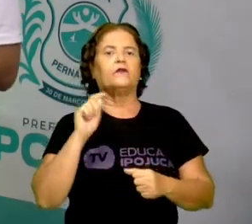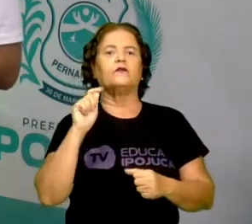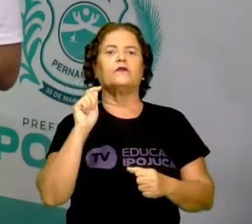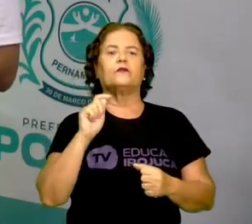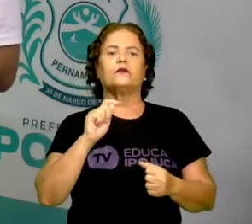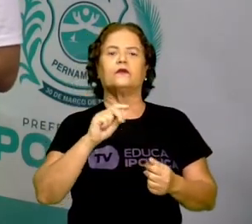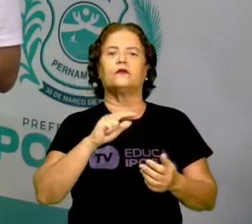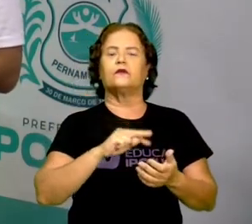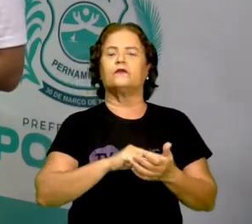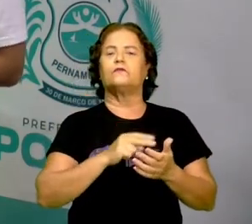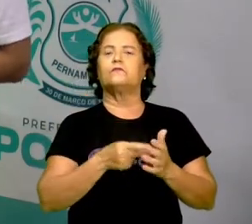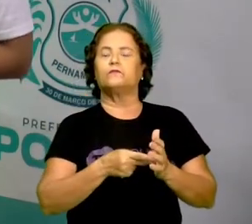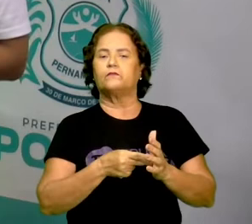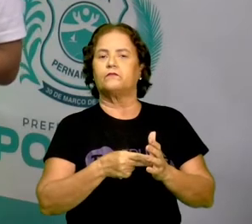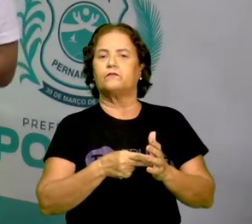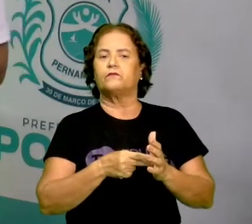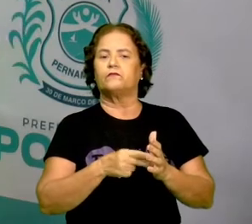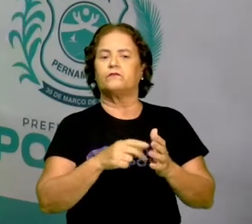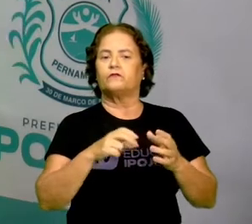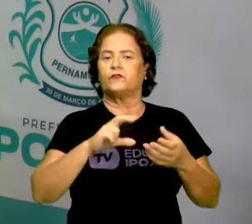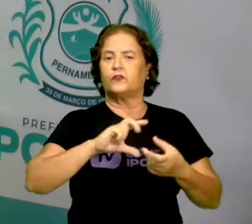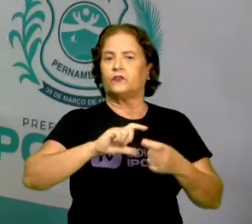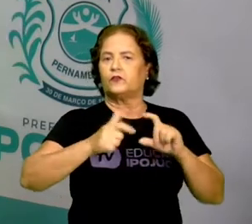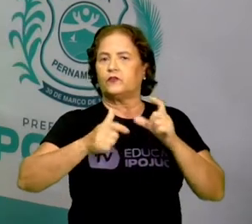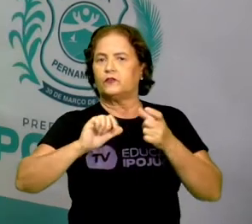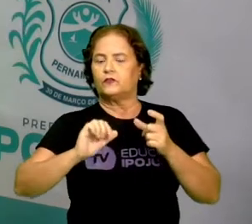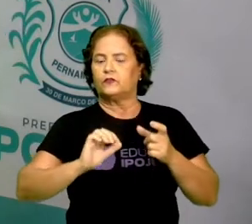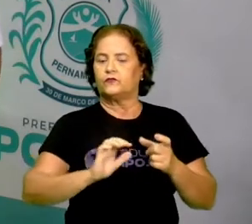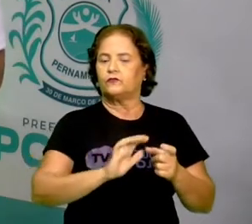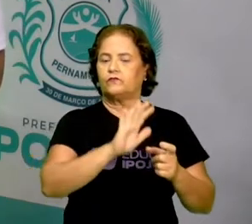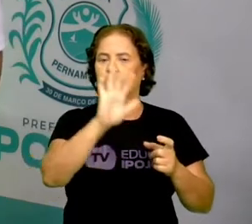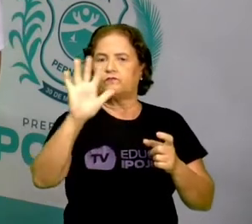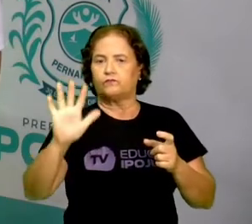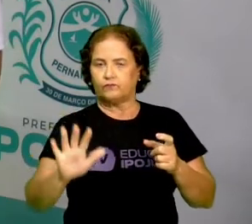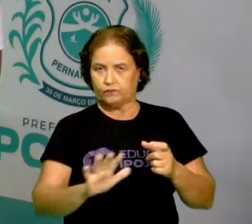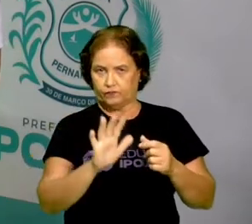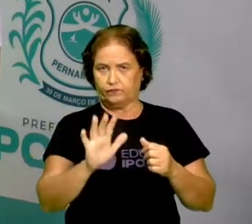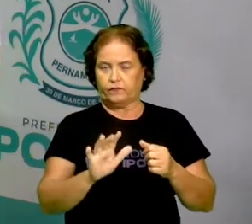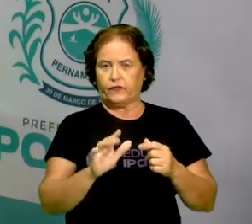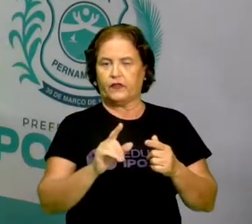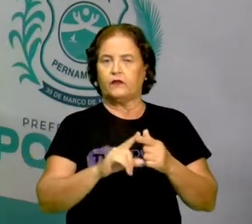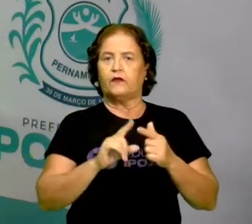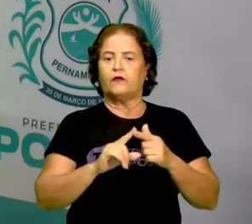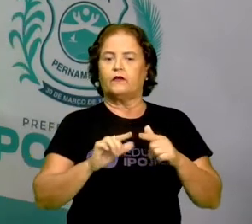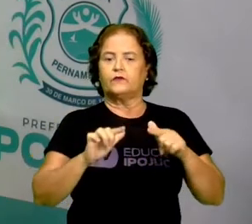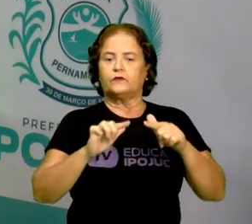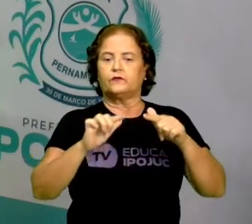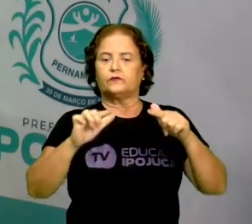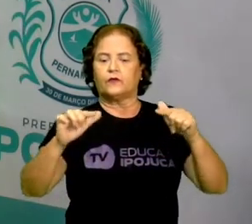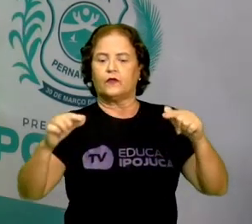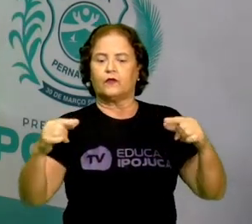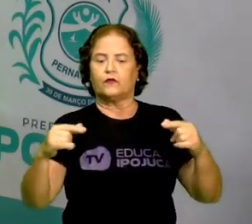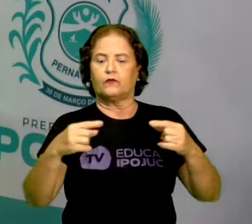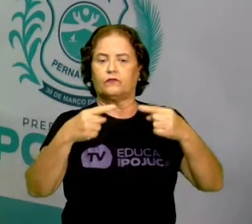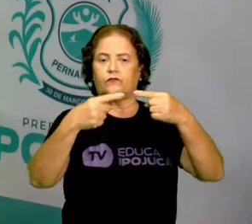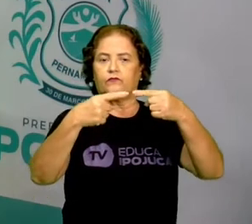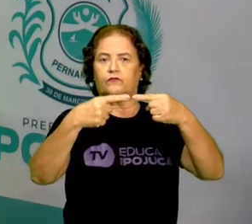geométricas planas? São superfícies fechadas por segmentos de